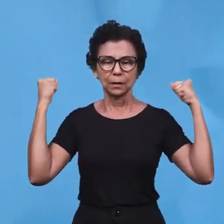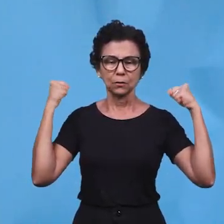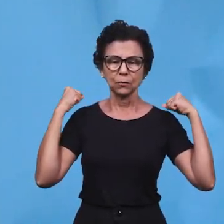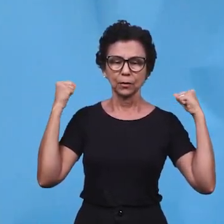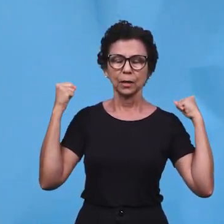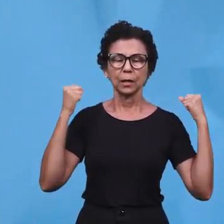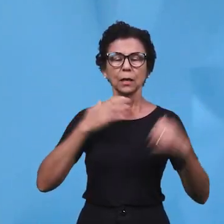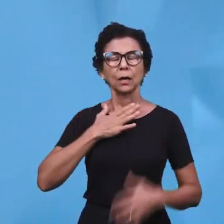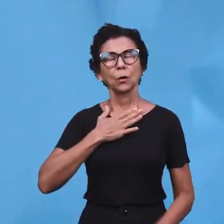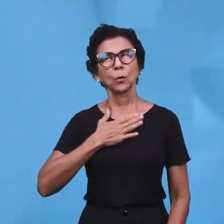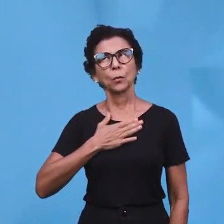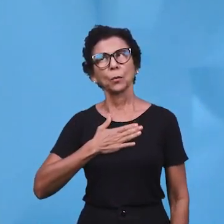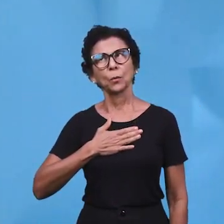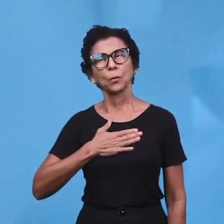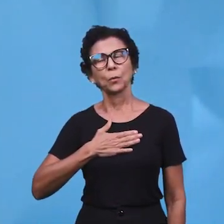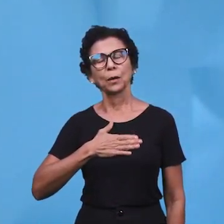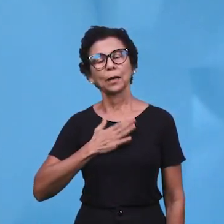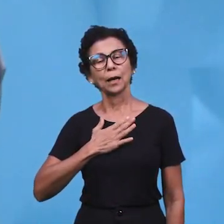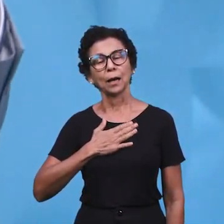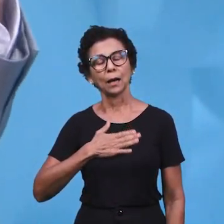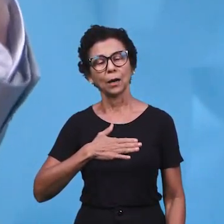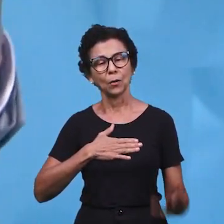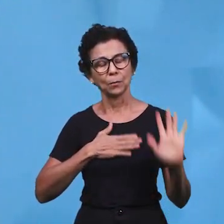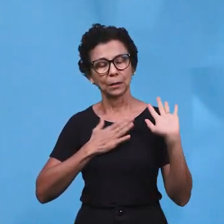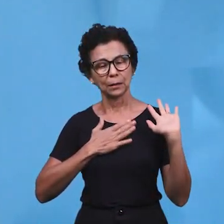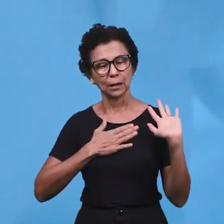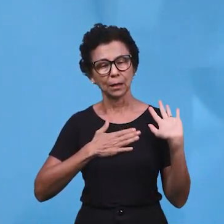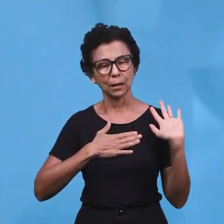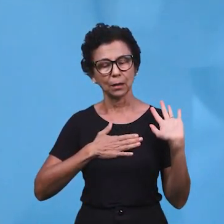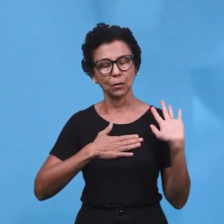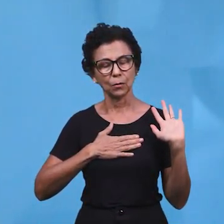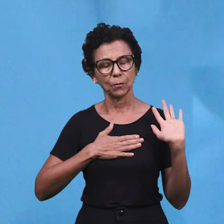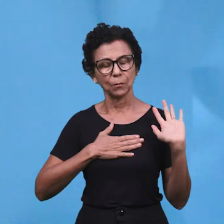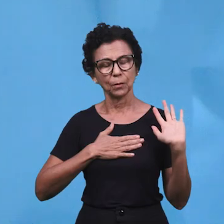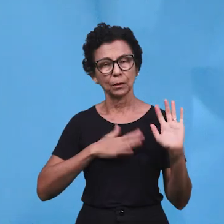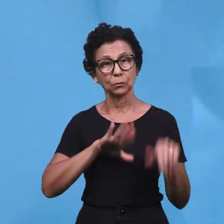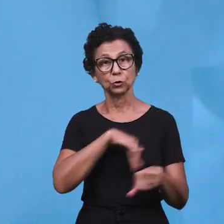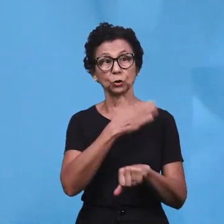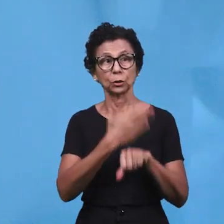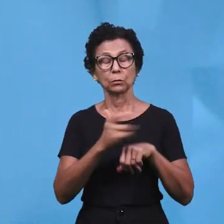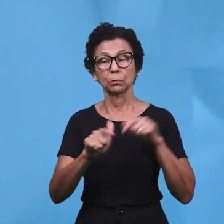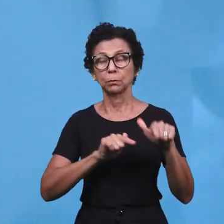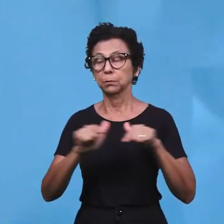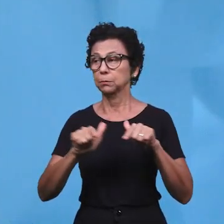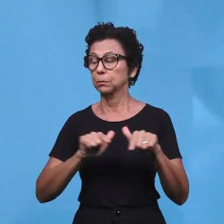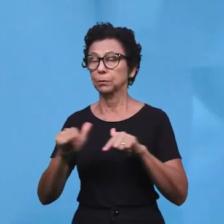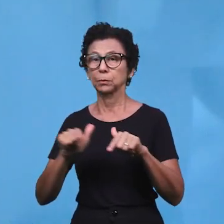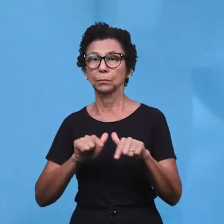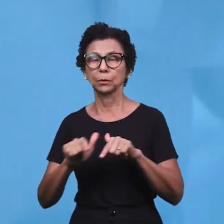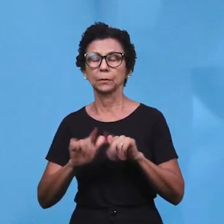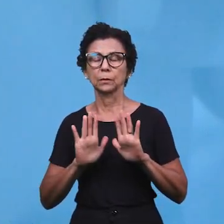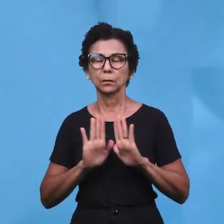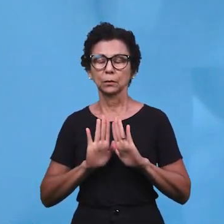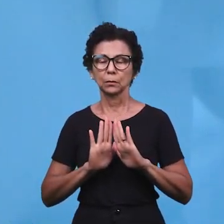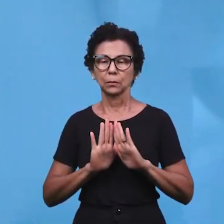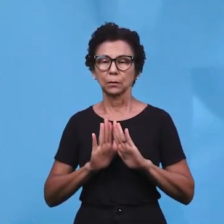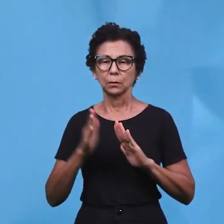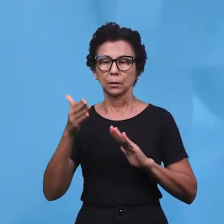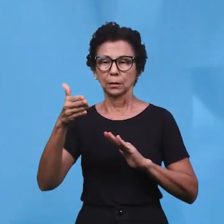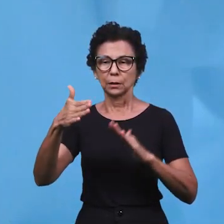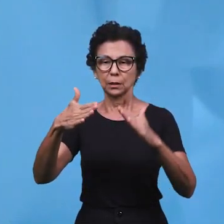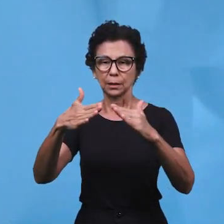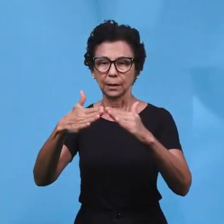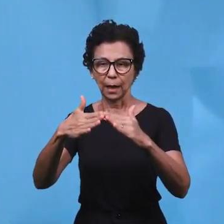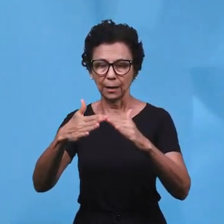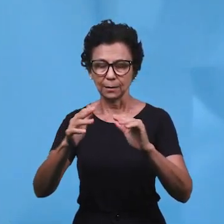para desacelerar, criar esse hábito de desaceleramento do dia, né? Desde o momento que você chega em casa,